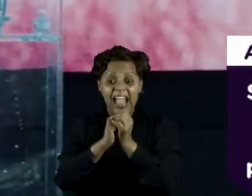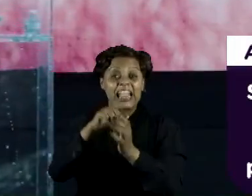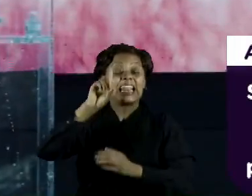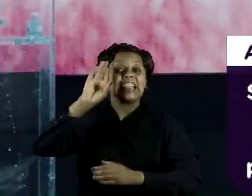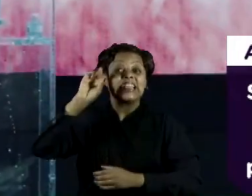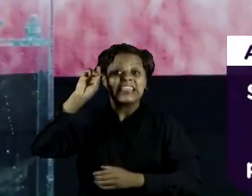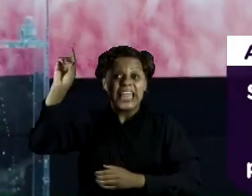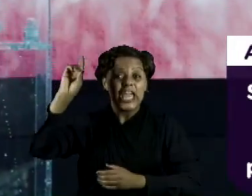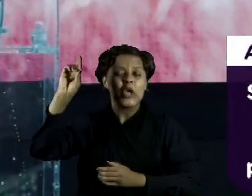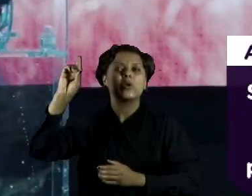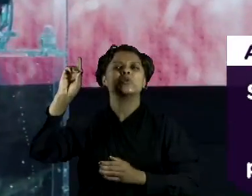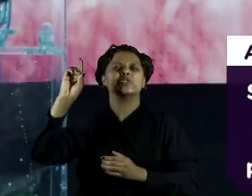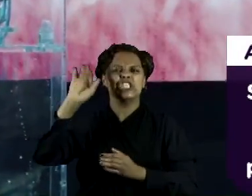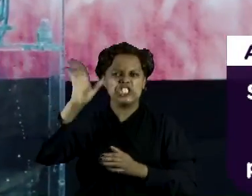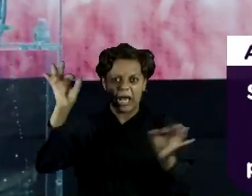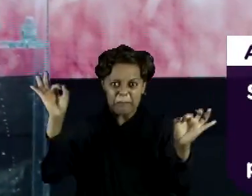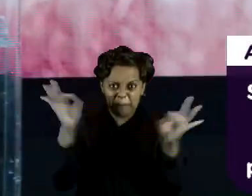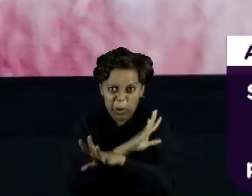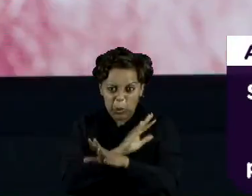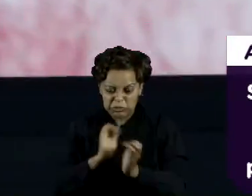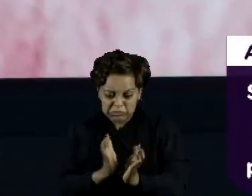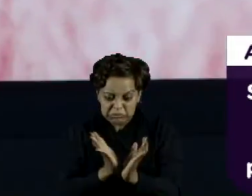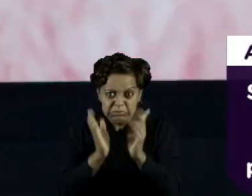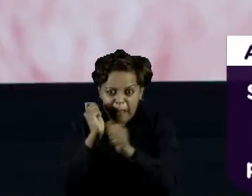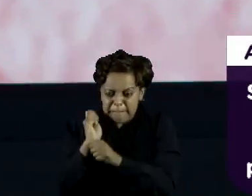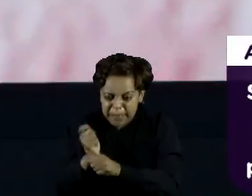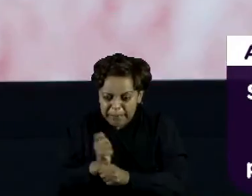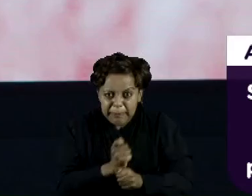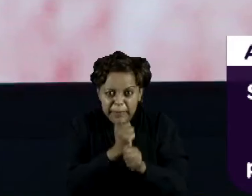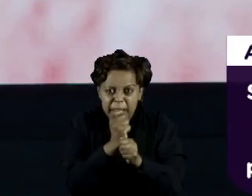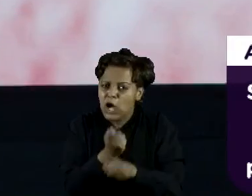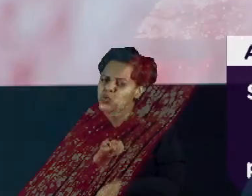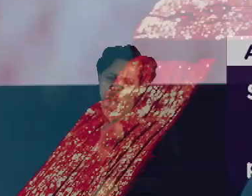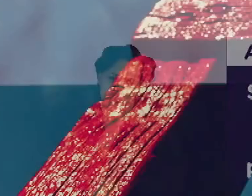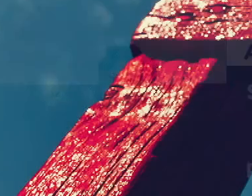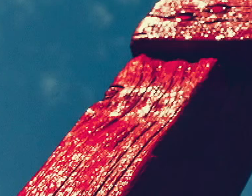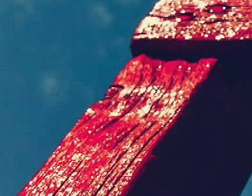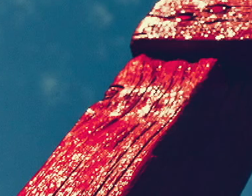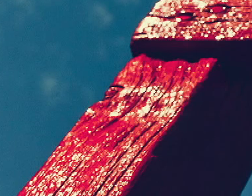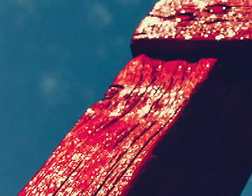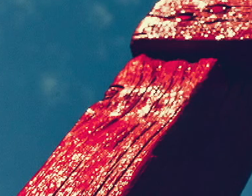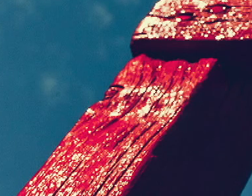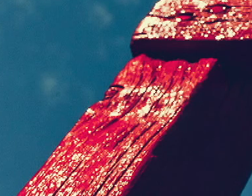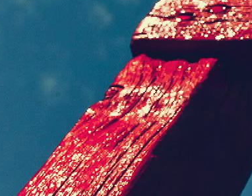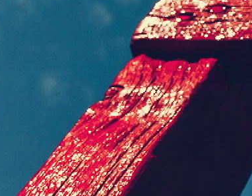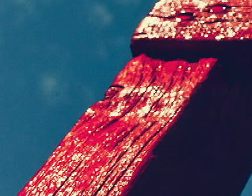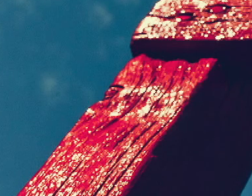ainda não acabou. Ele ainda não terminou. Amém?